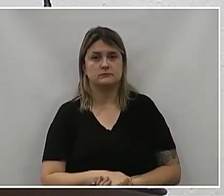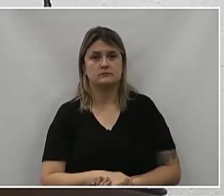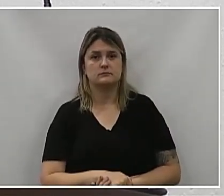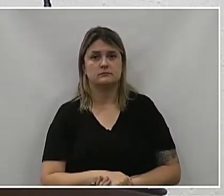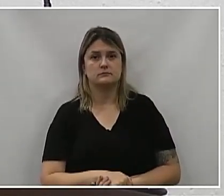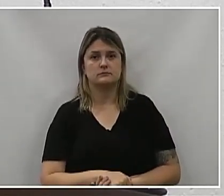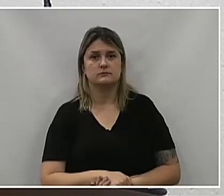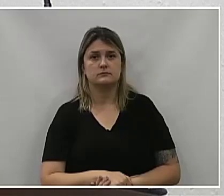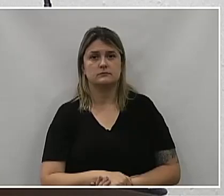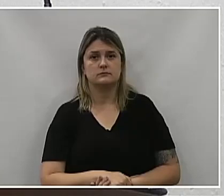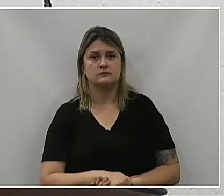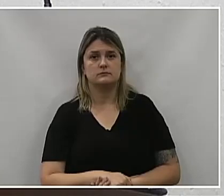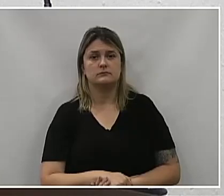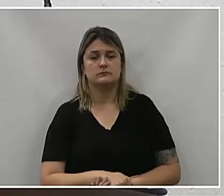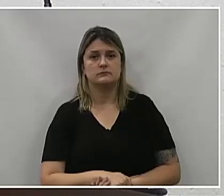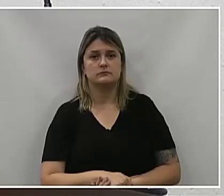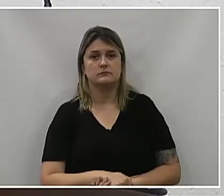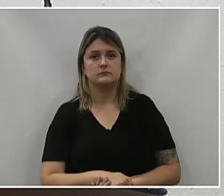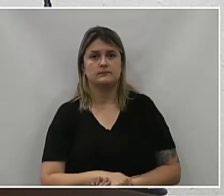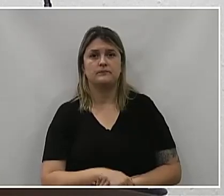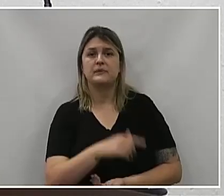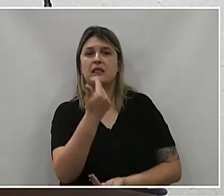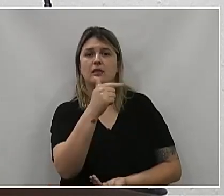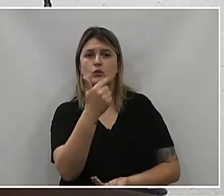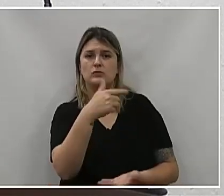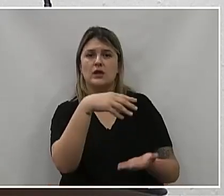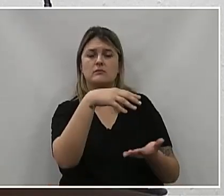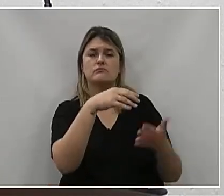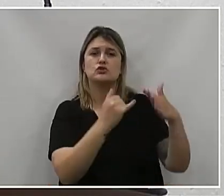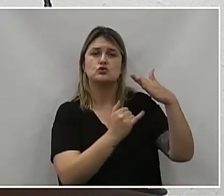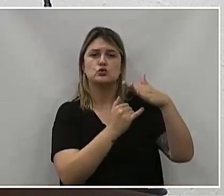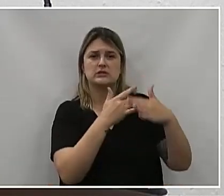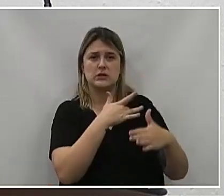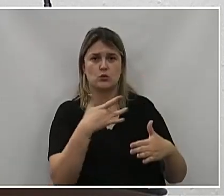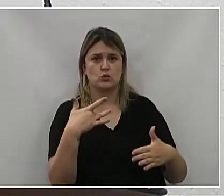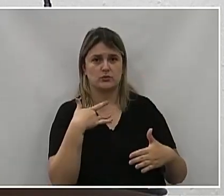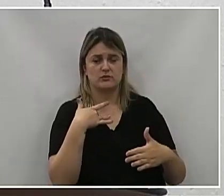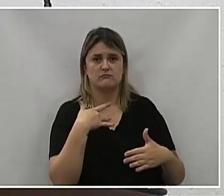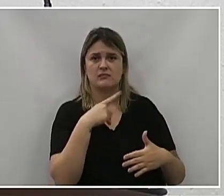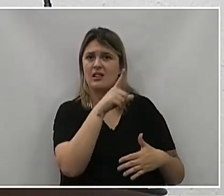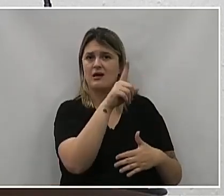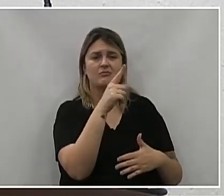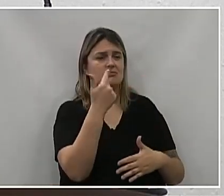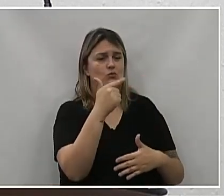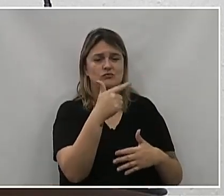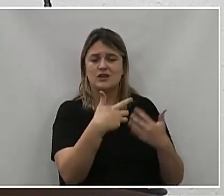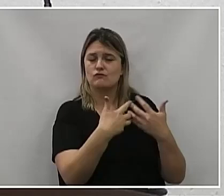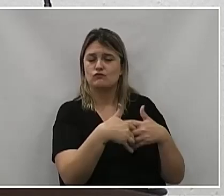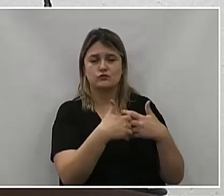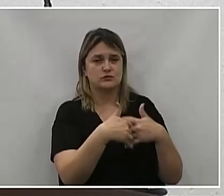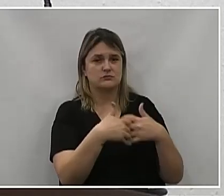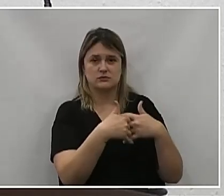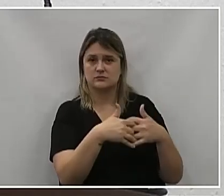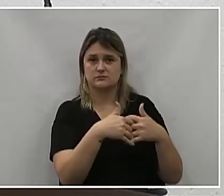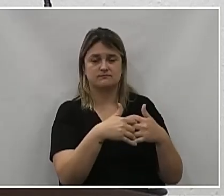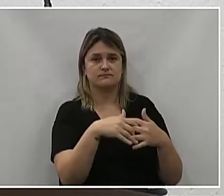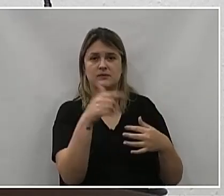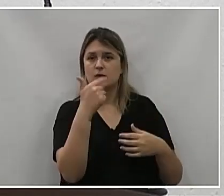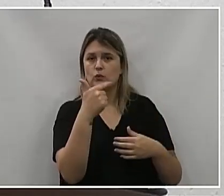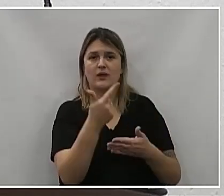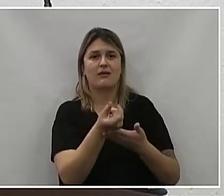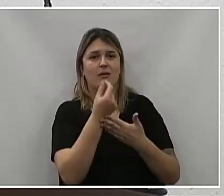Não tem um posto de saúde lá que não funciona, gente. Não funciona. Não